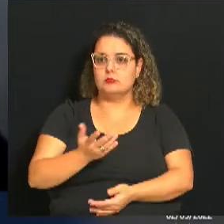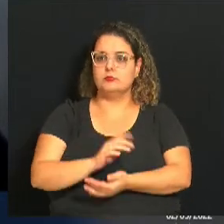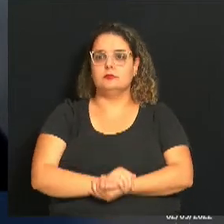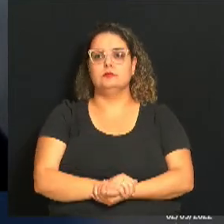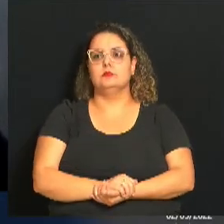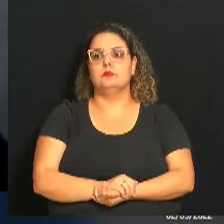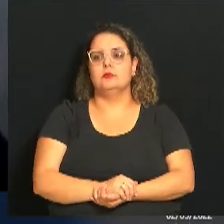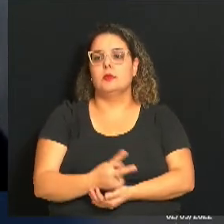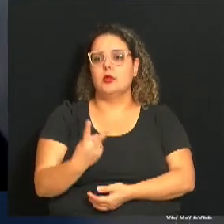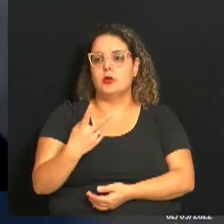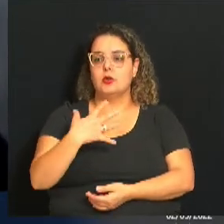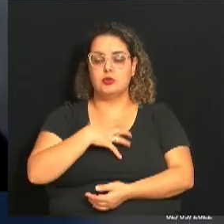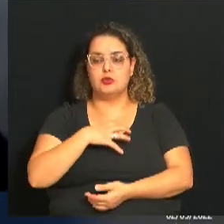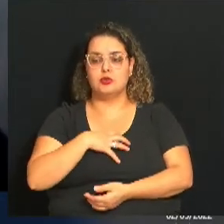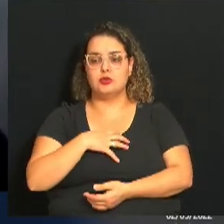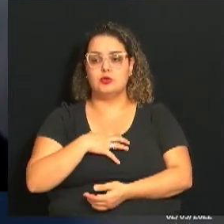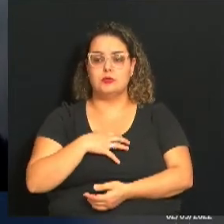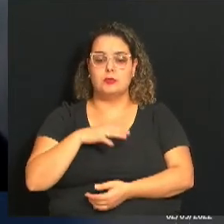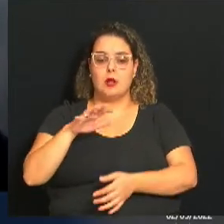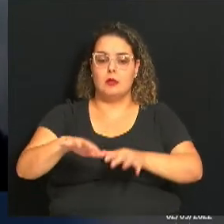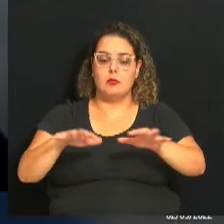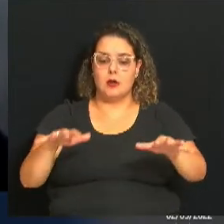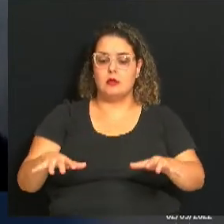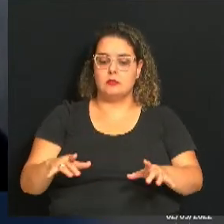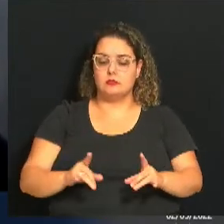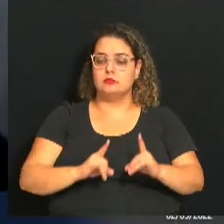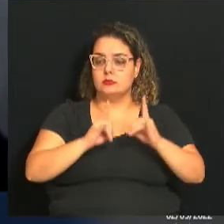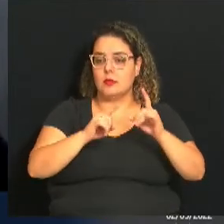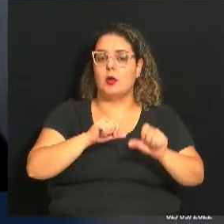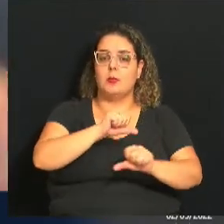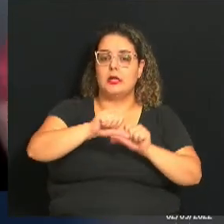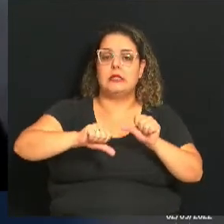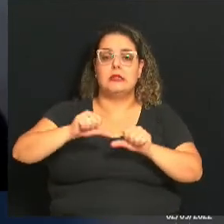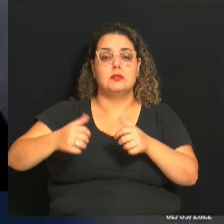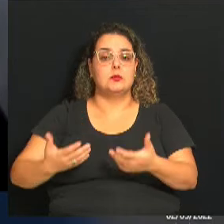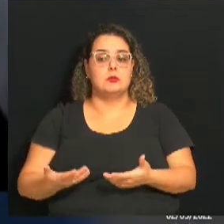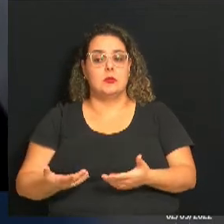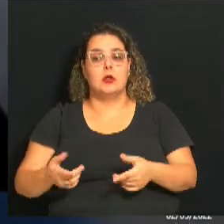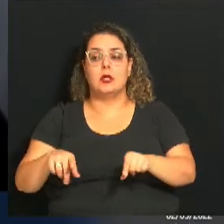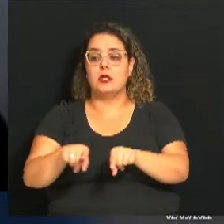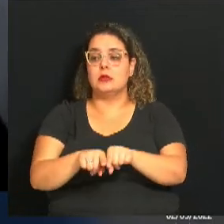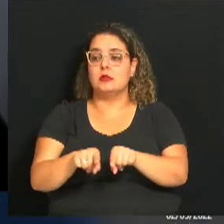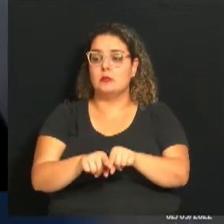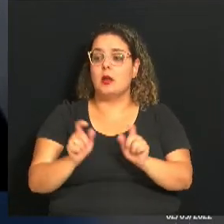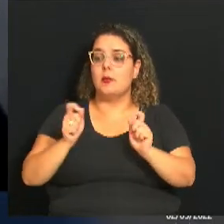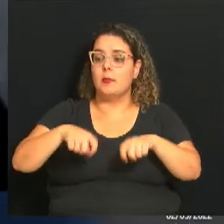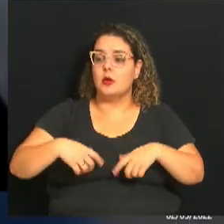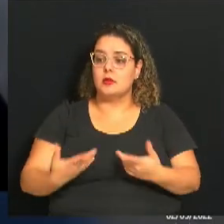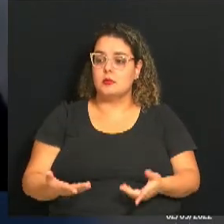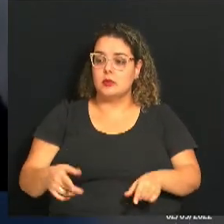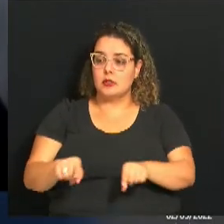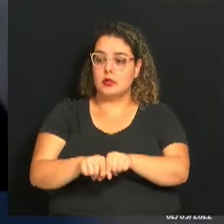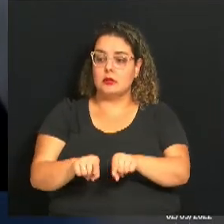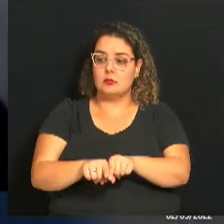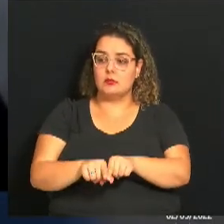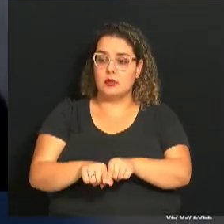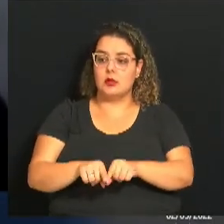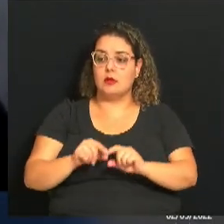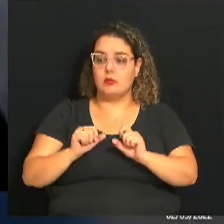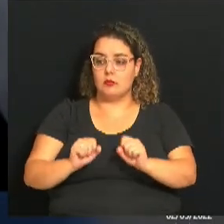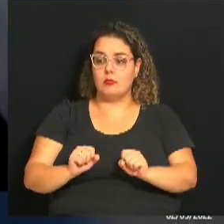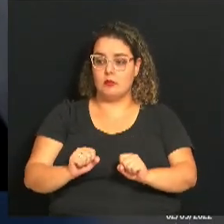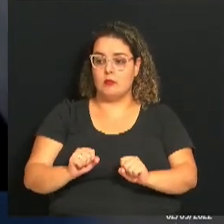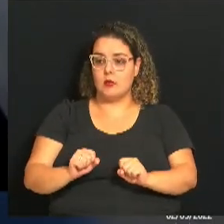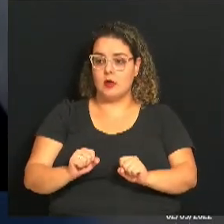só aquilo que é o prédio que vai sofrer uma transformação, mas como possibilitar também que você compre 2, 3,